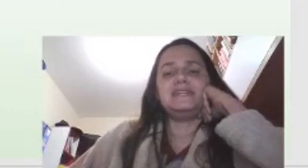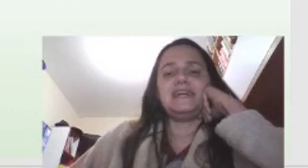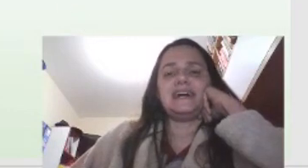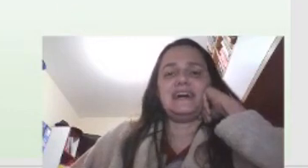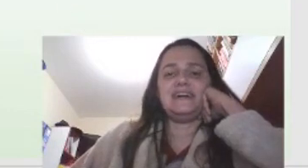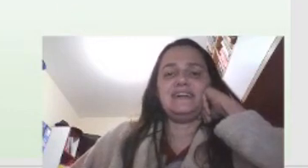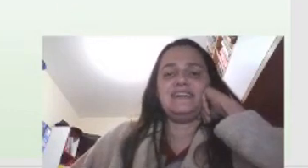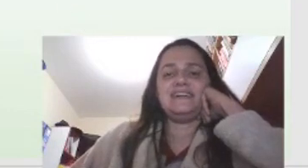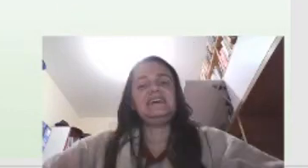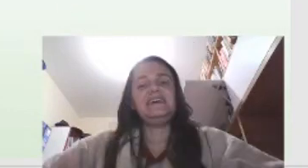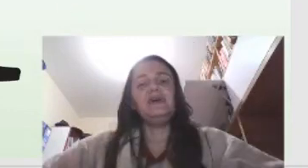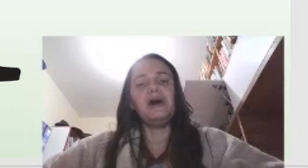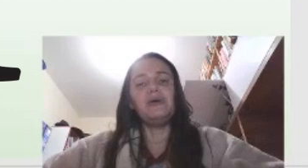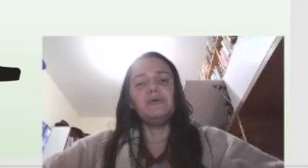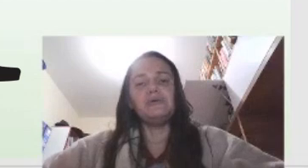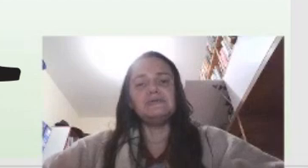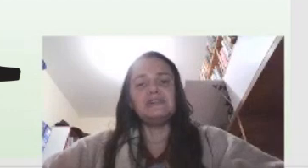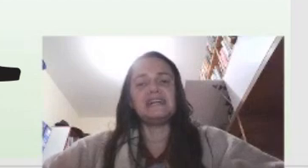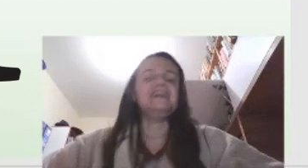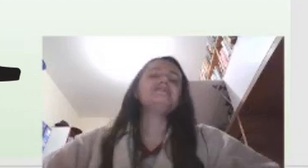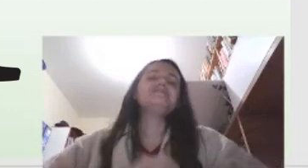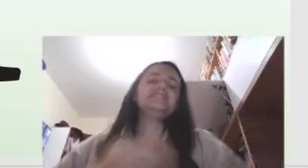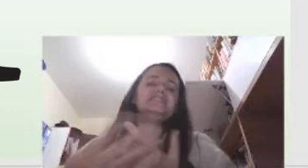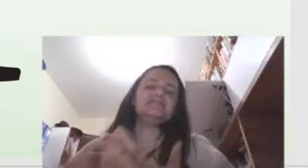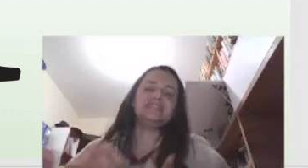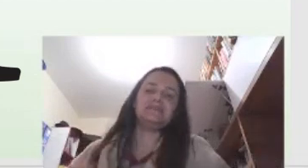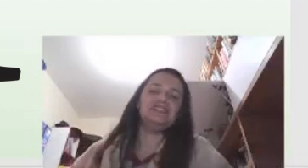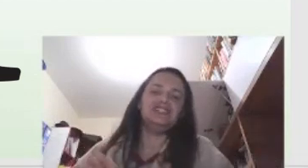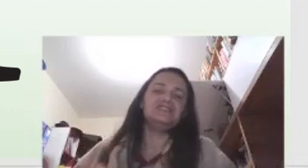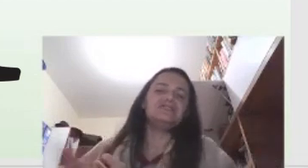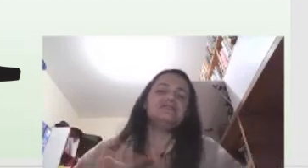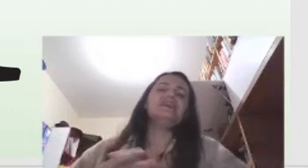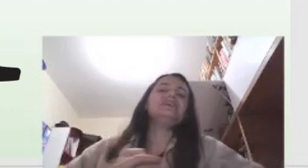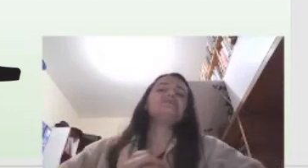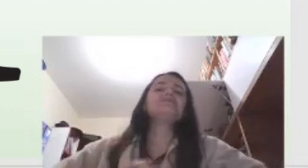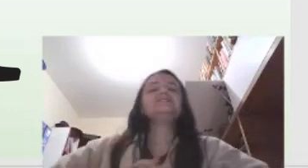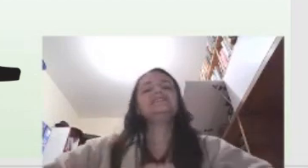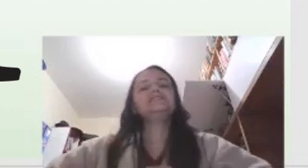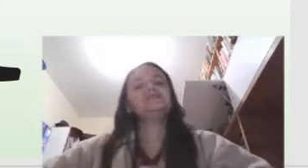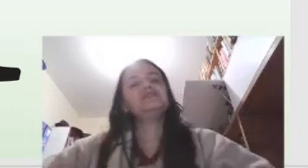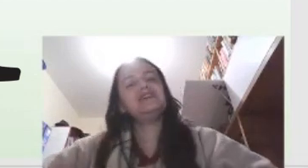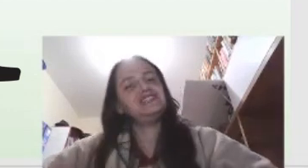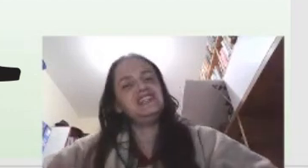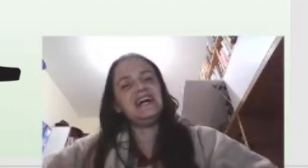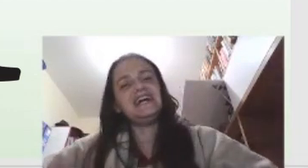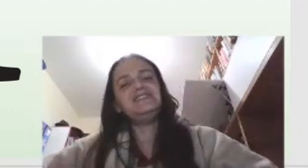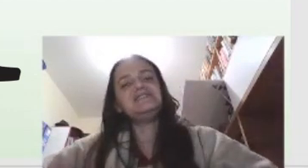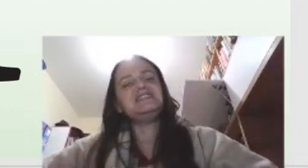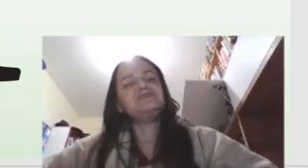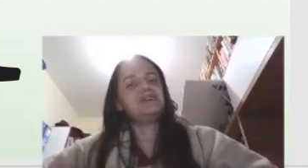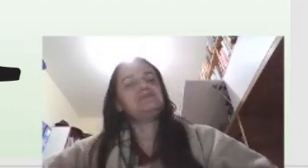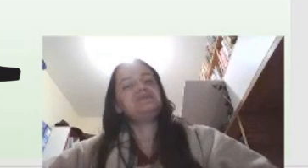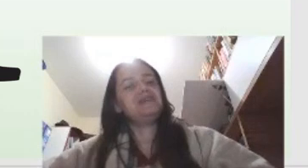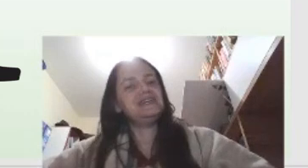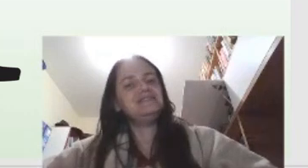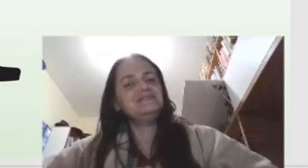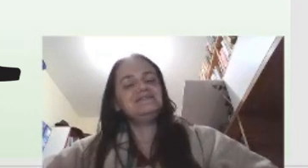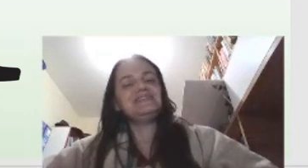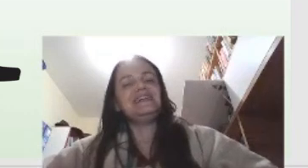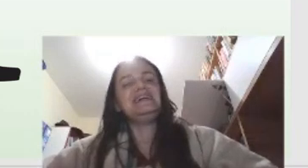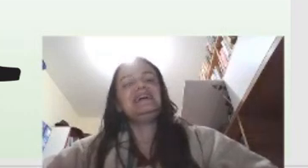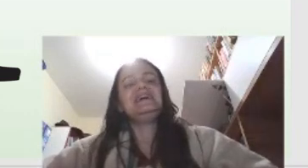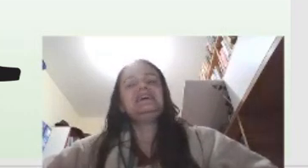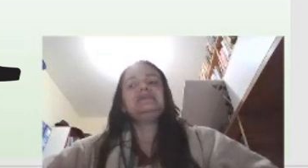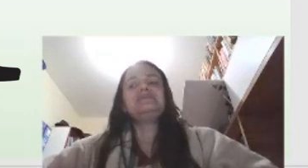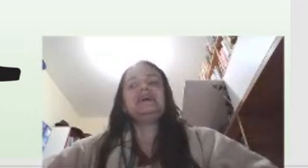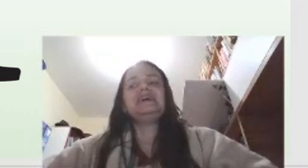o ADH, que é o álcool. É claro que vocês não sabem disso, né? Porque vocês são menores de idade, vocês nunca beberam,